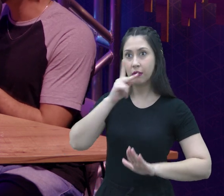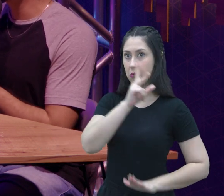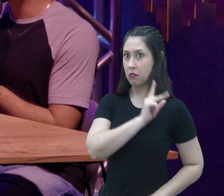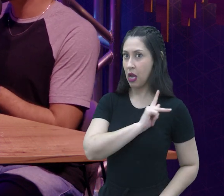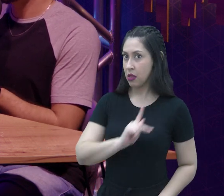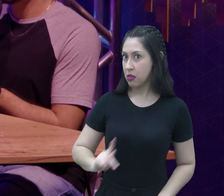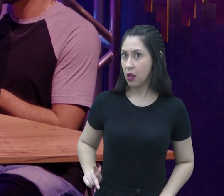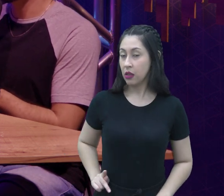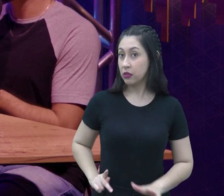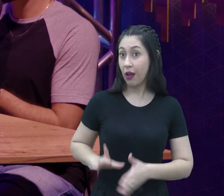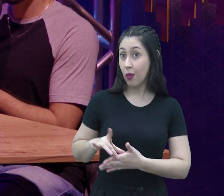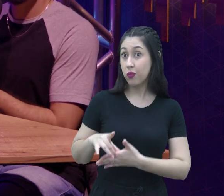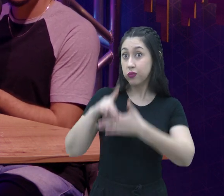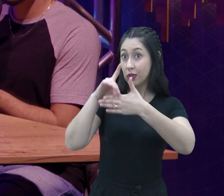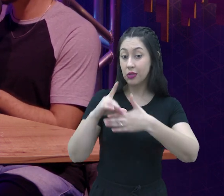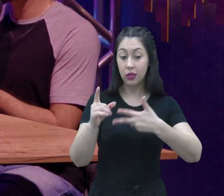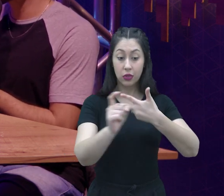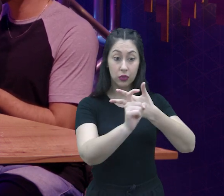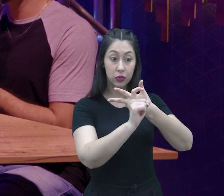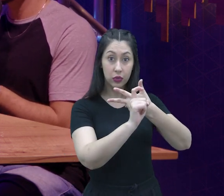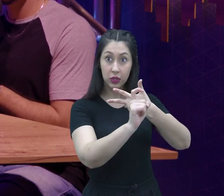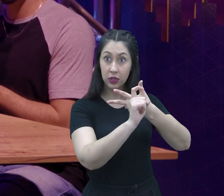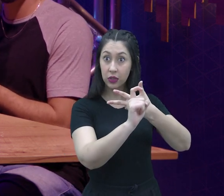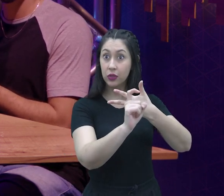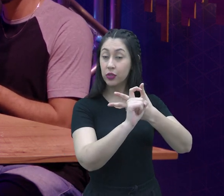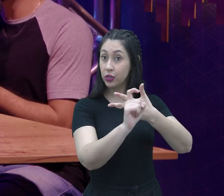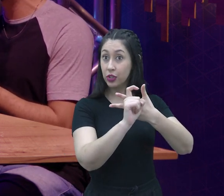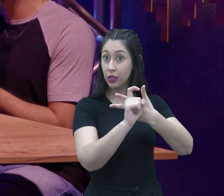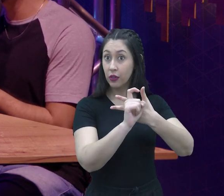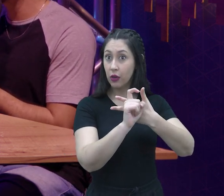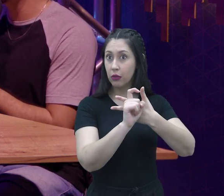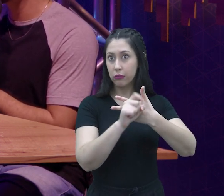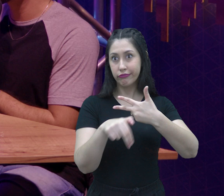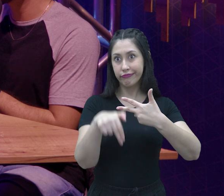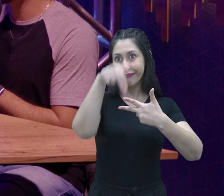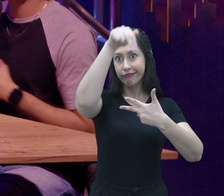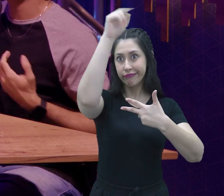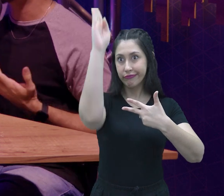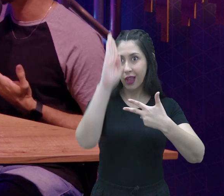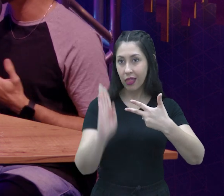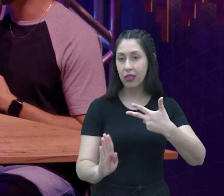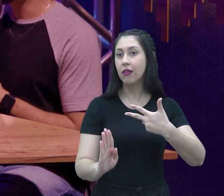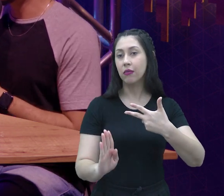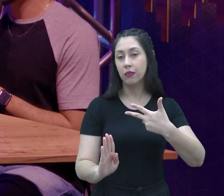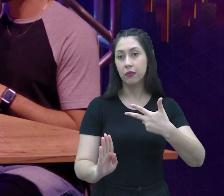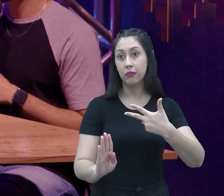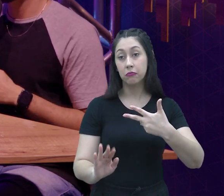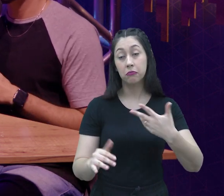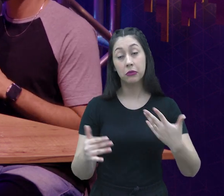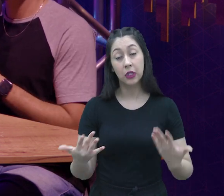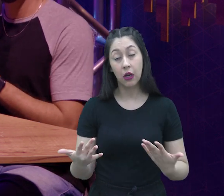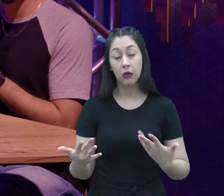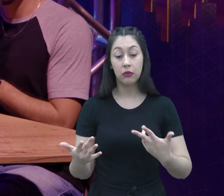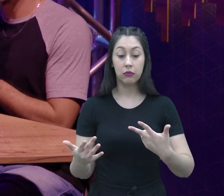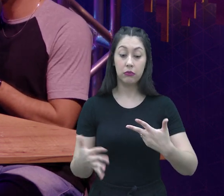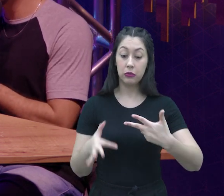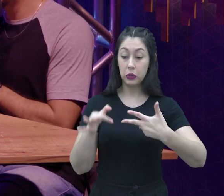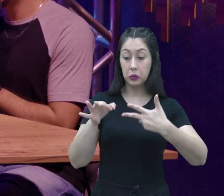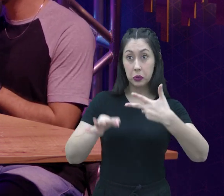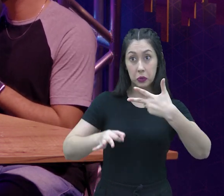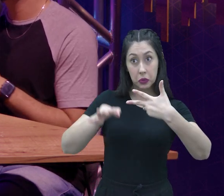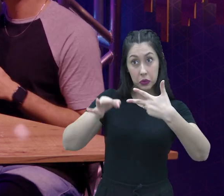executivo. E o chefe do poder executivo a nível nacional, né? E aí a gente tem o